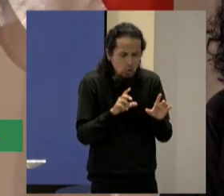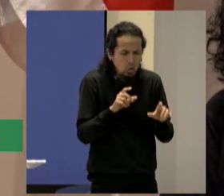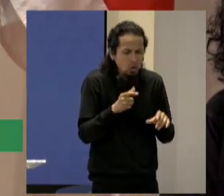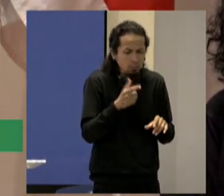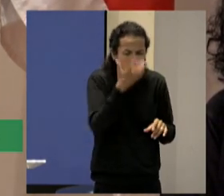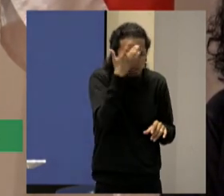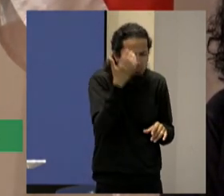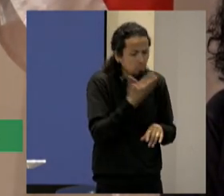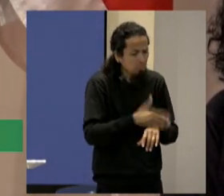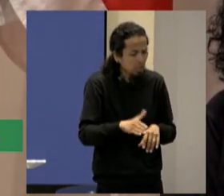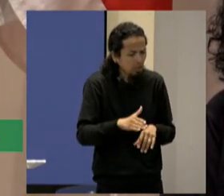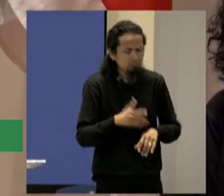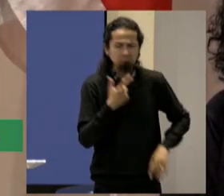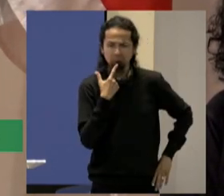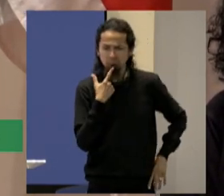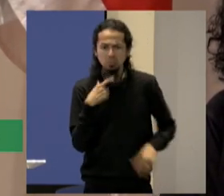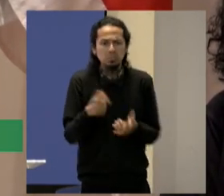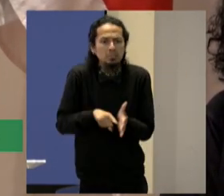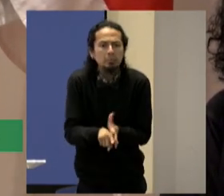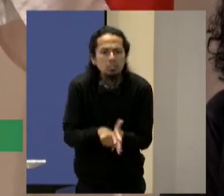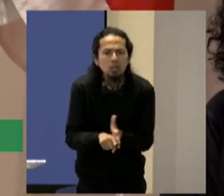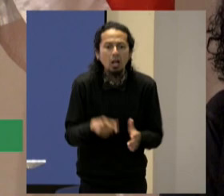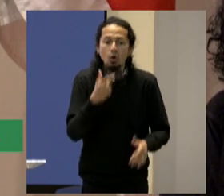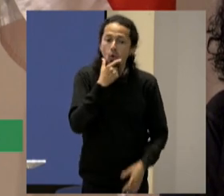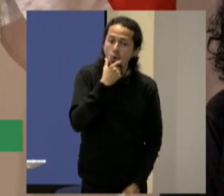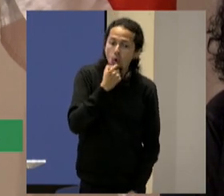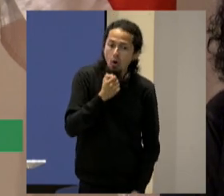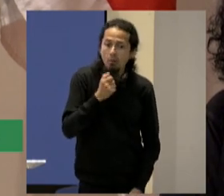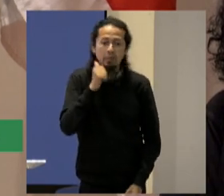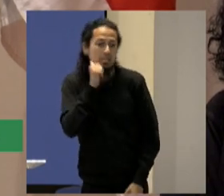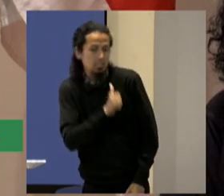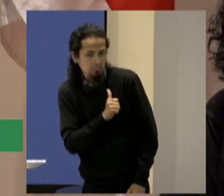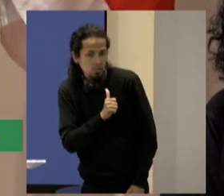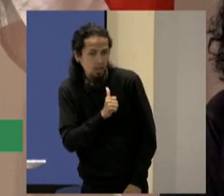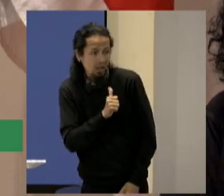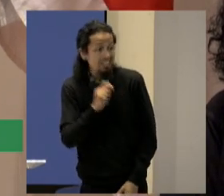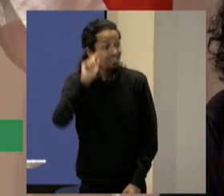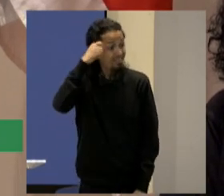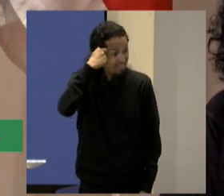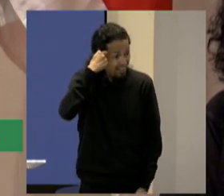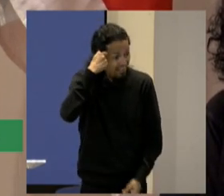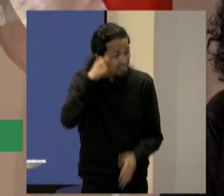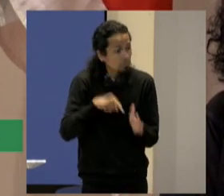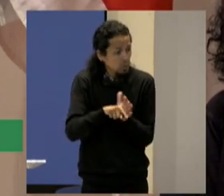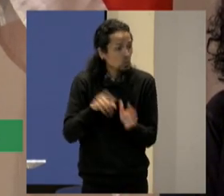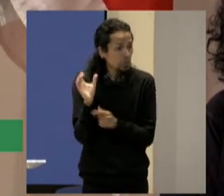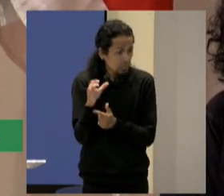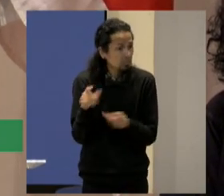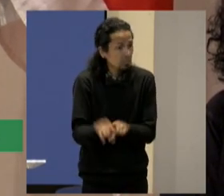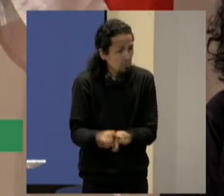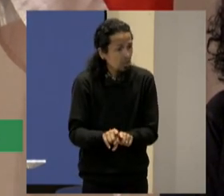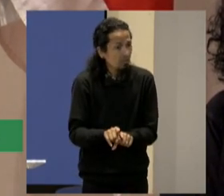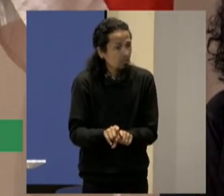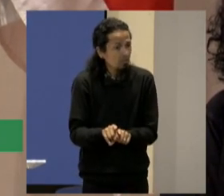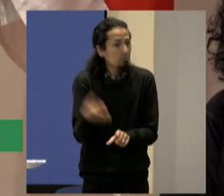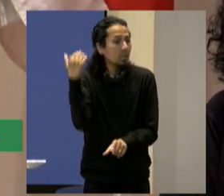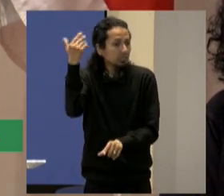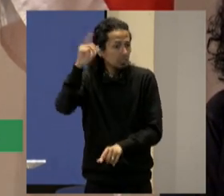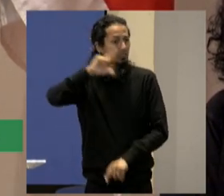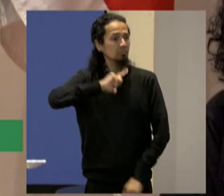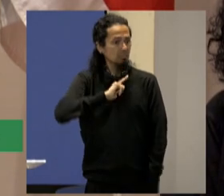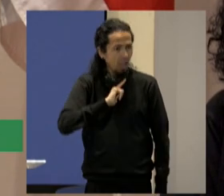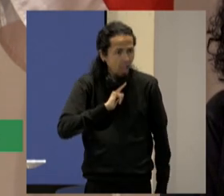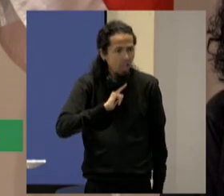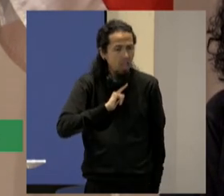traga também mulheres negras, cientistas negras, pessoas negras, para no presente e no passado, para